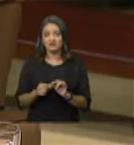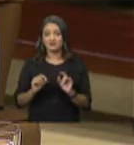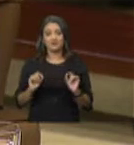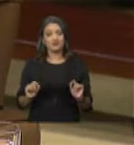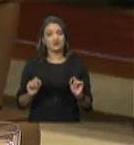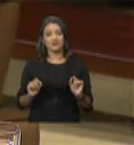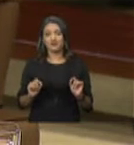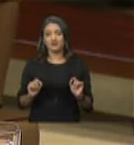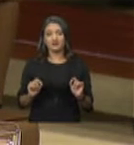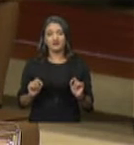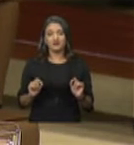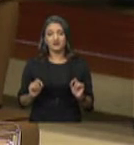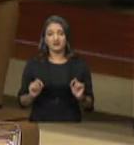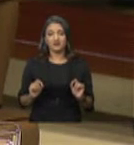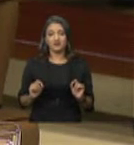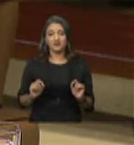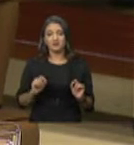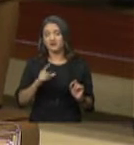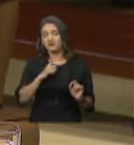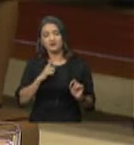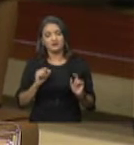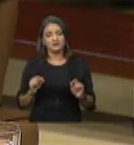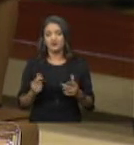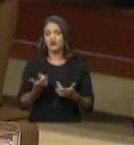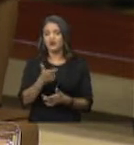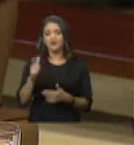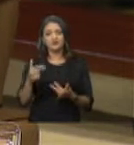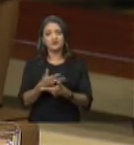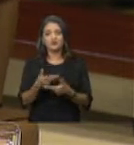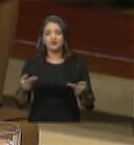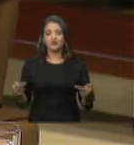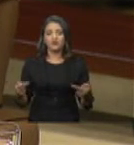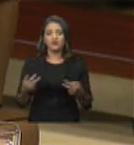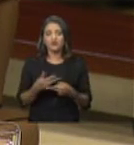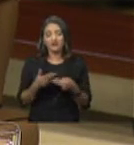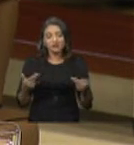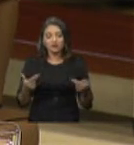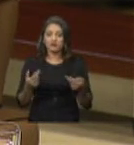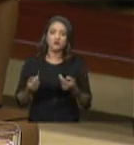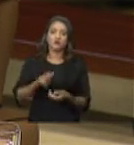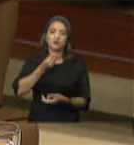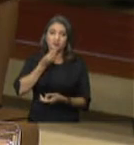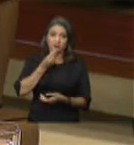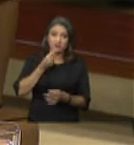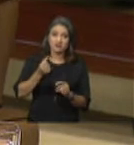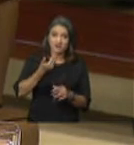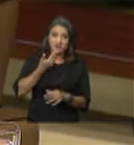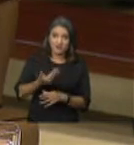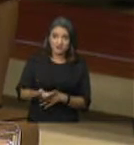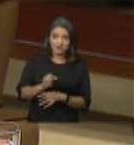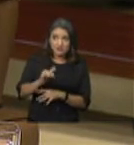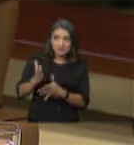e com alguma razoabilidade que outra poderia ser procedida em caso de procedência